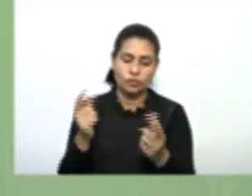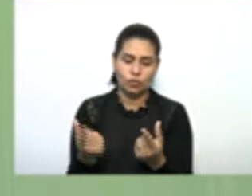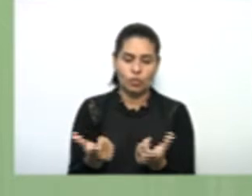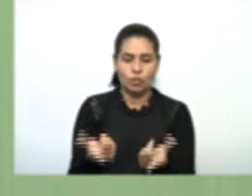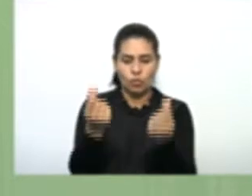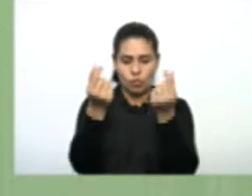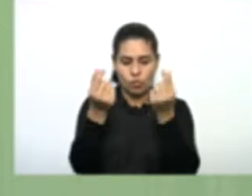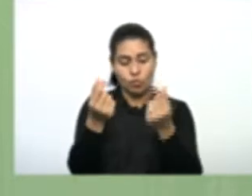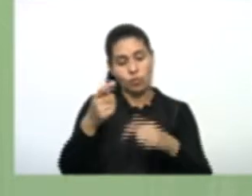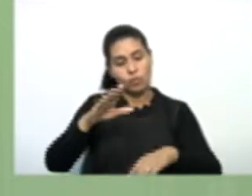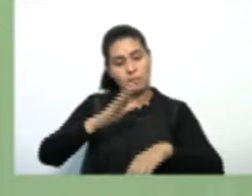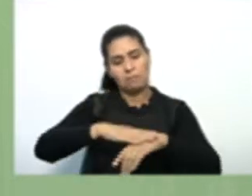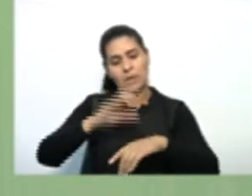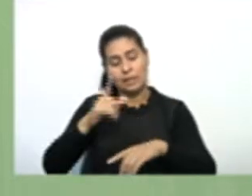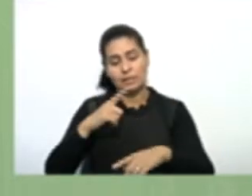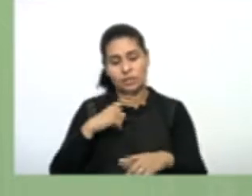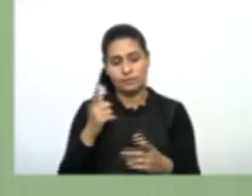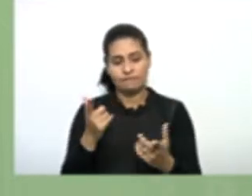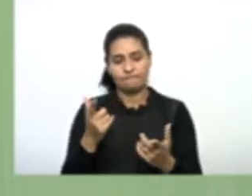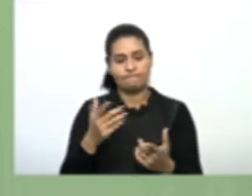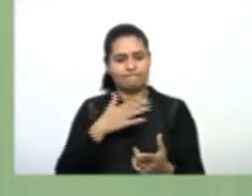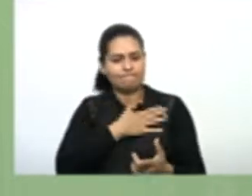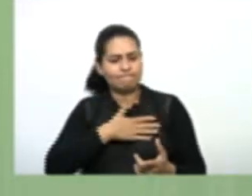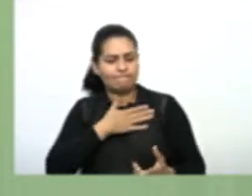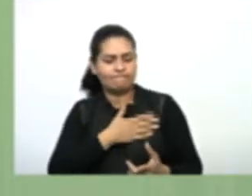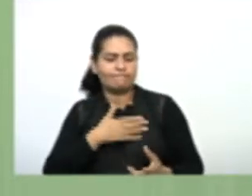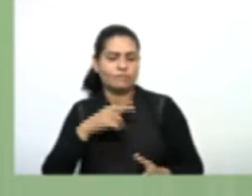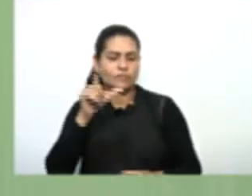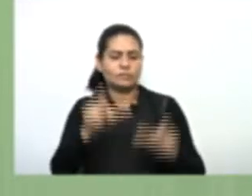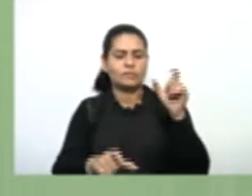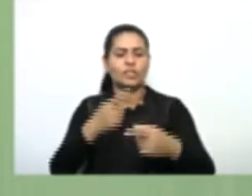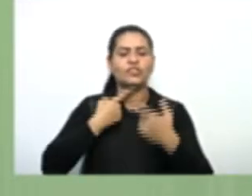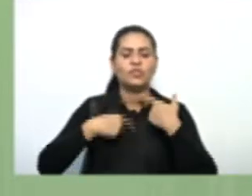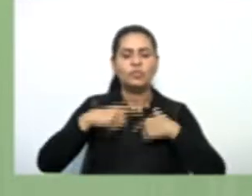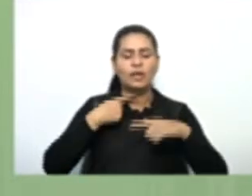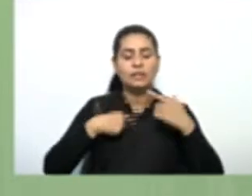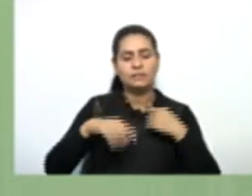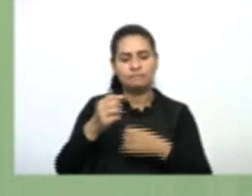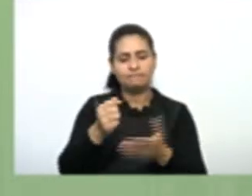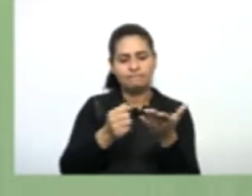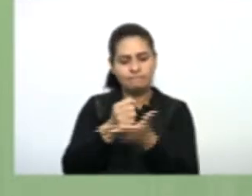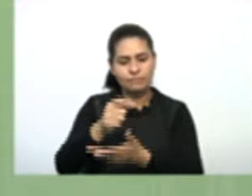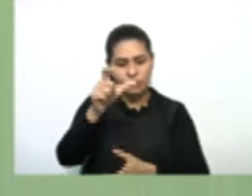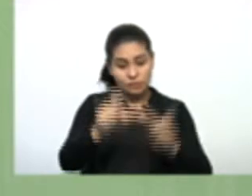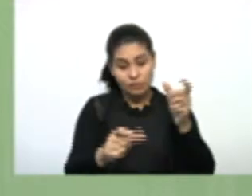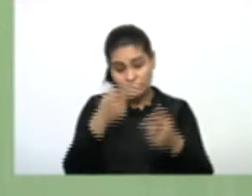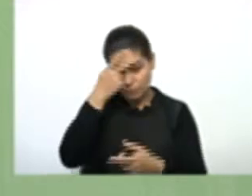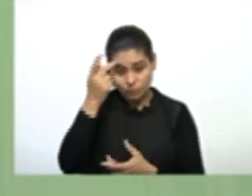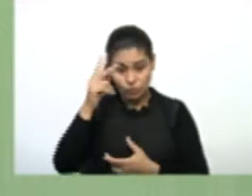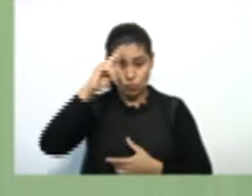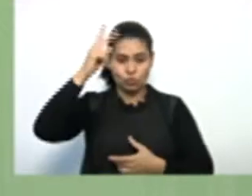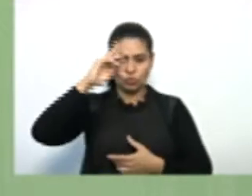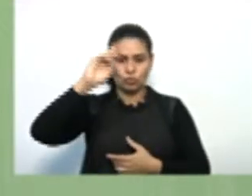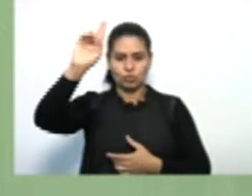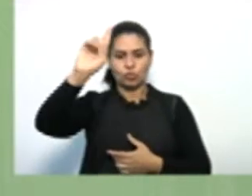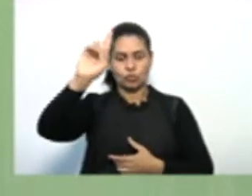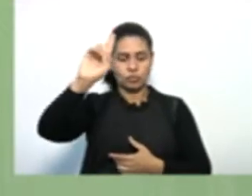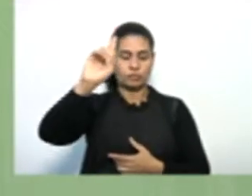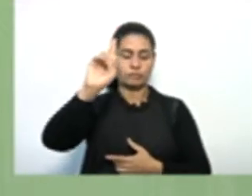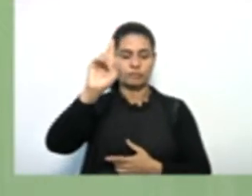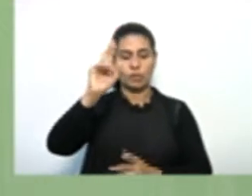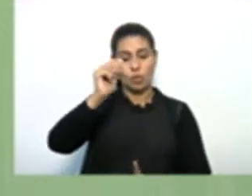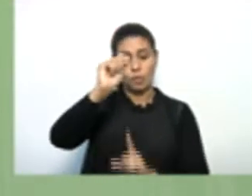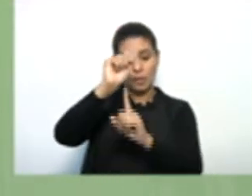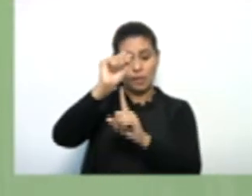produção de um excedente para a satisfação das necessidades básicas do investidor. O lucro é